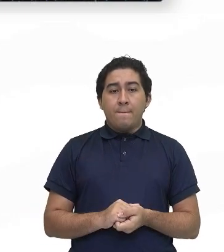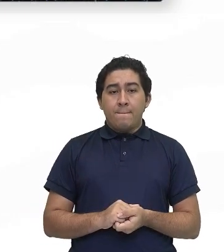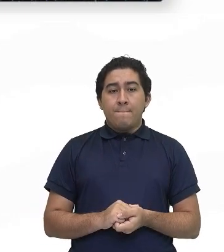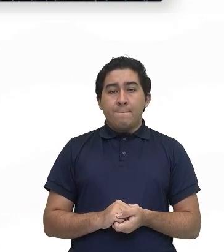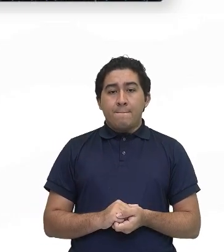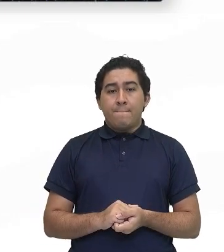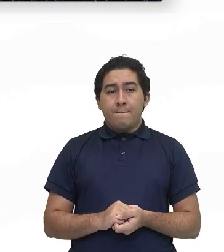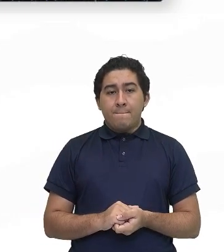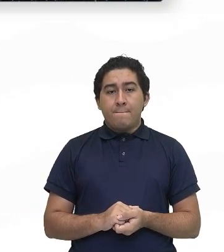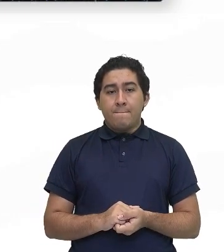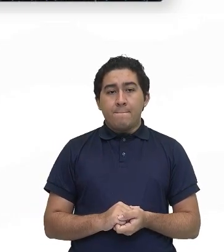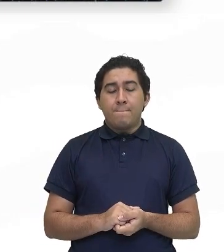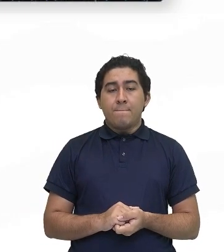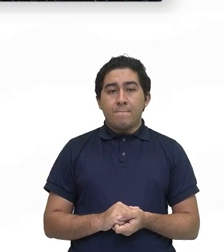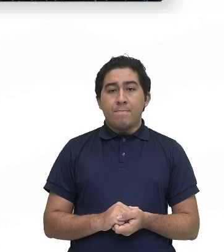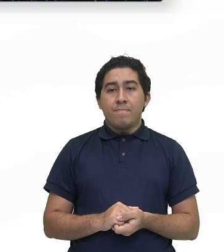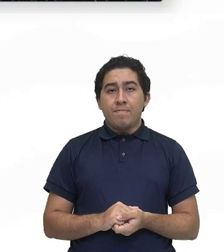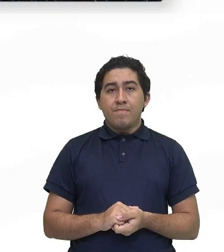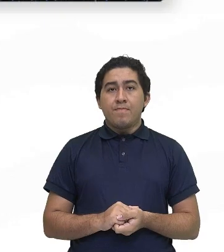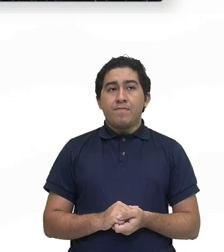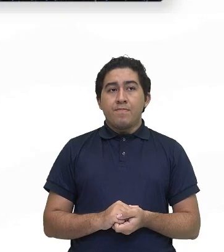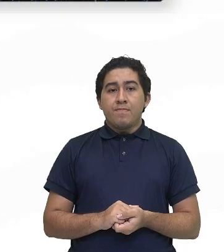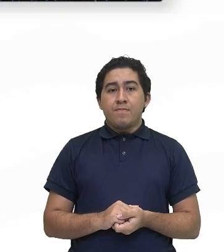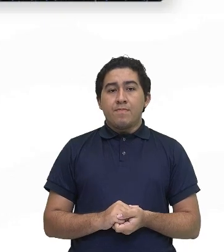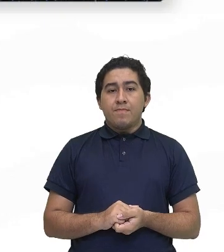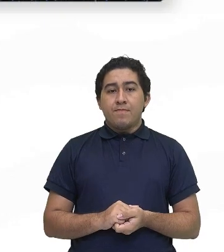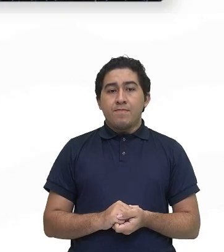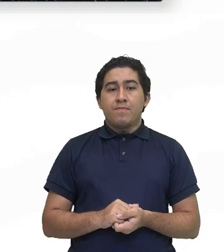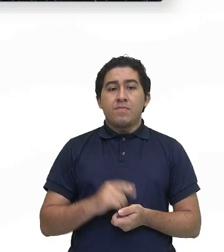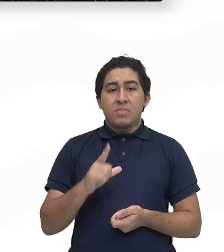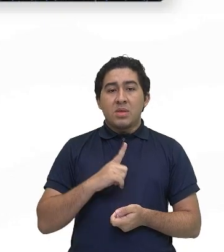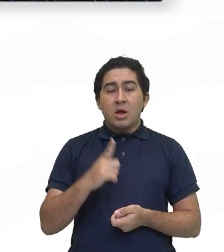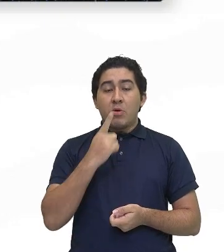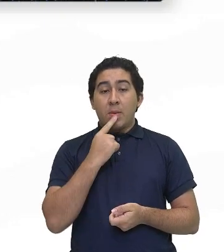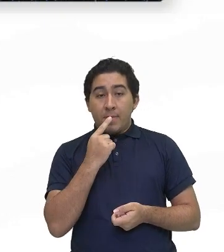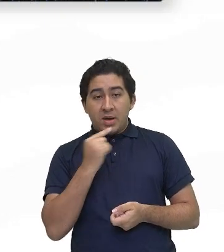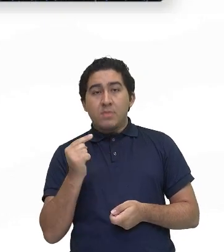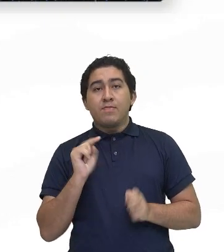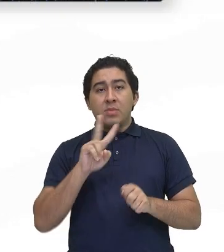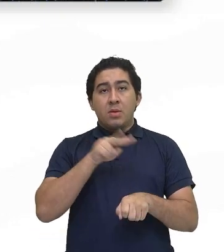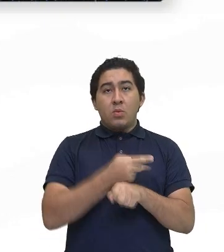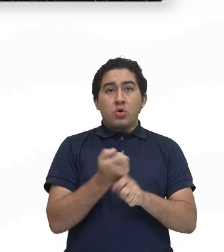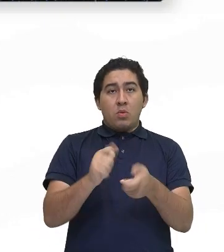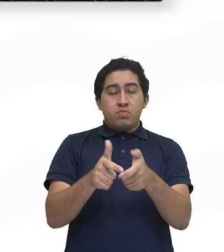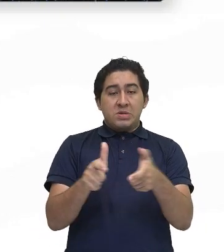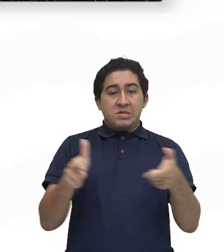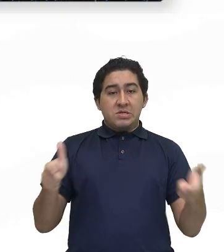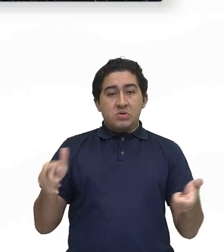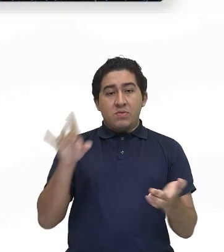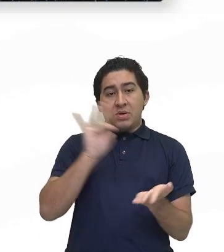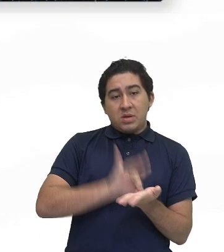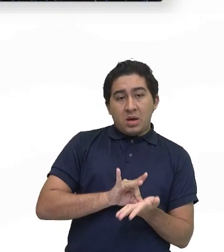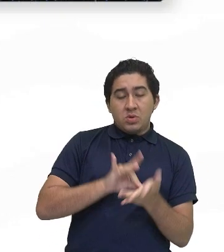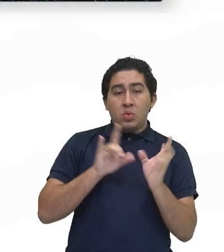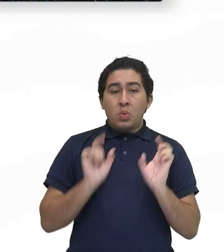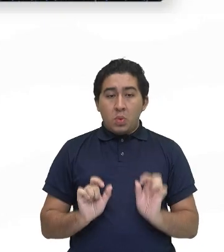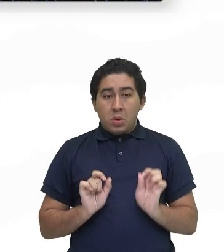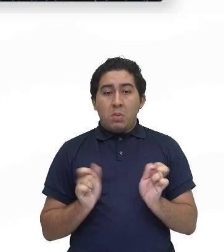em um gigante vermelho, aí no caso, expandindo-se consideravelmente